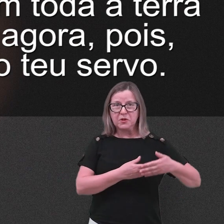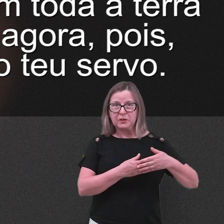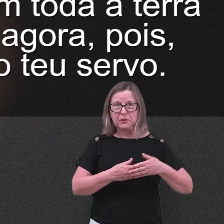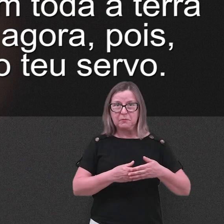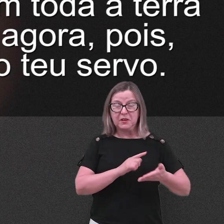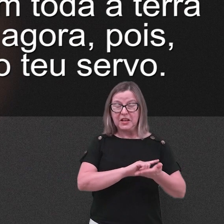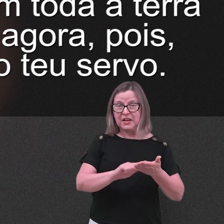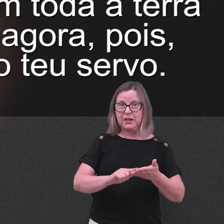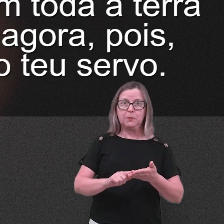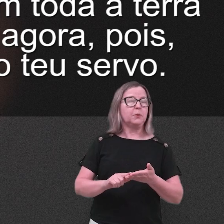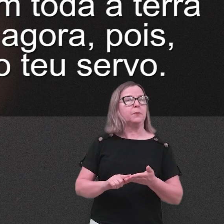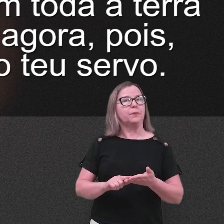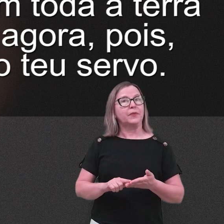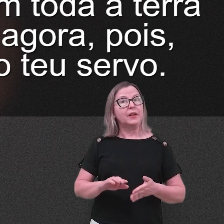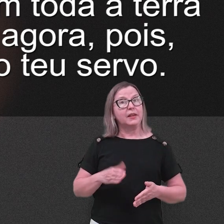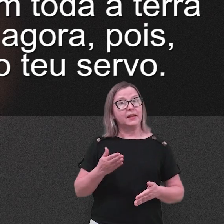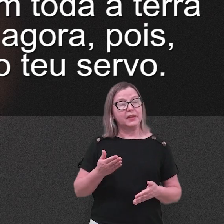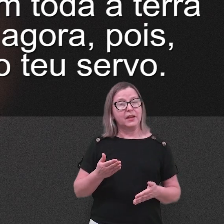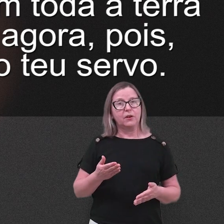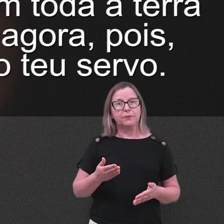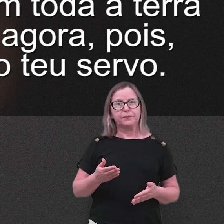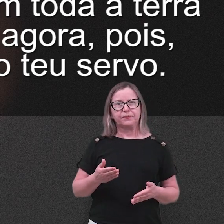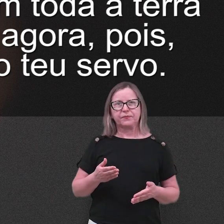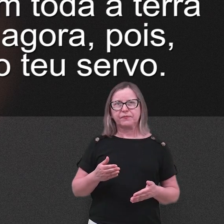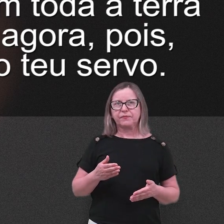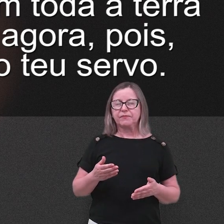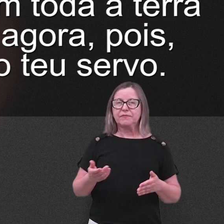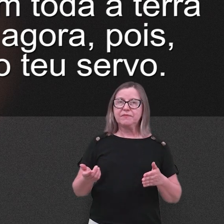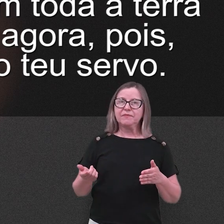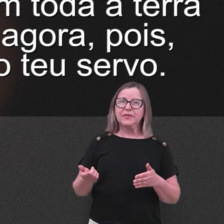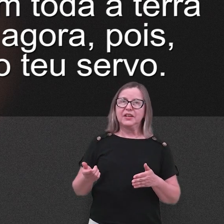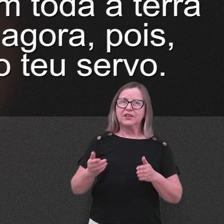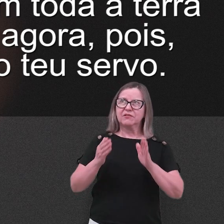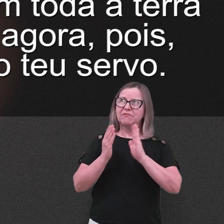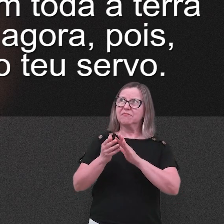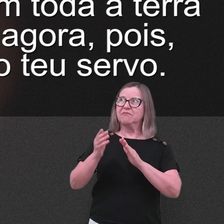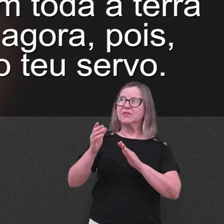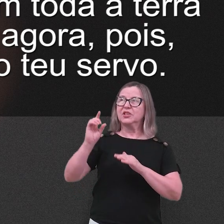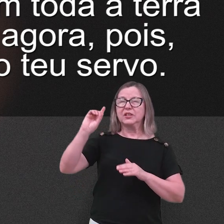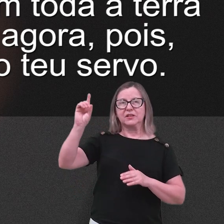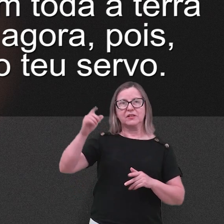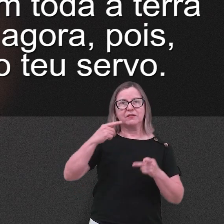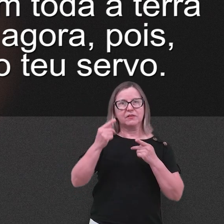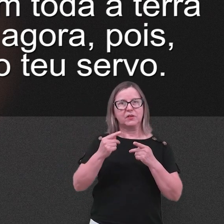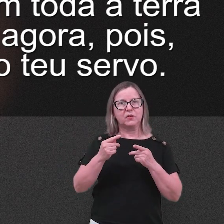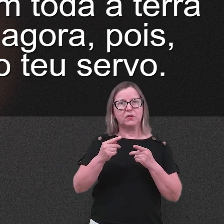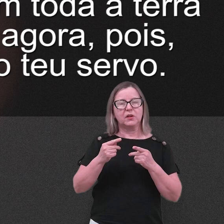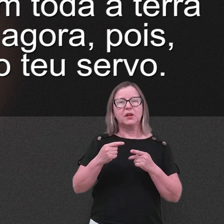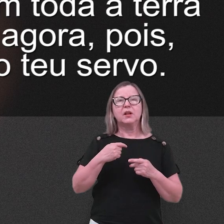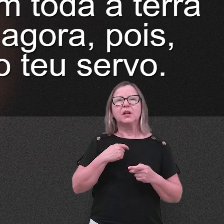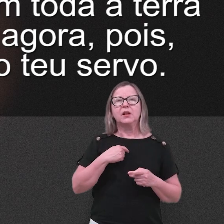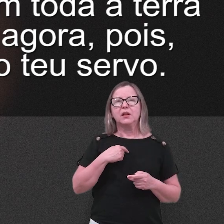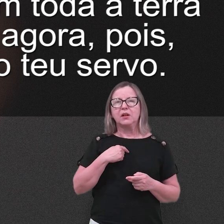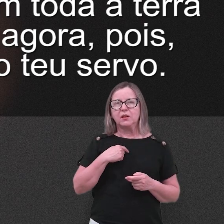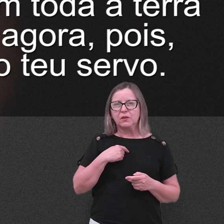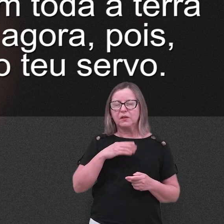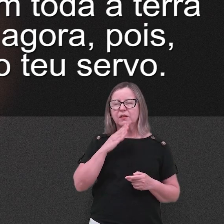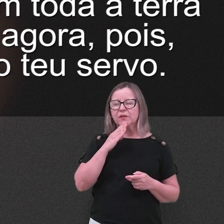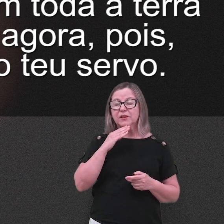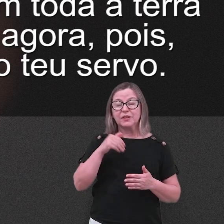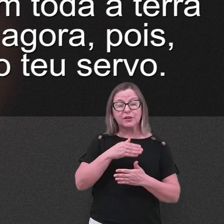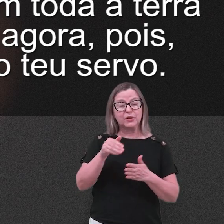comitiva. Veio, pois, diante de Deus e lhe disse, eis agora, reconheço em toda a